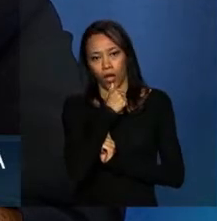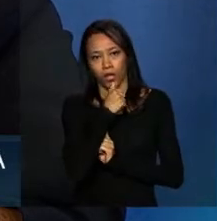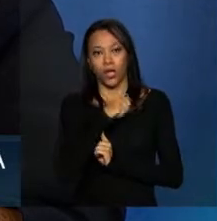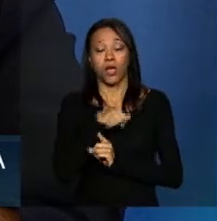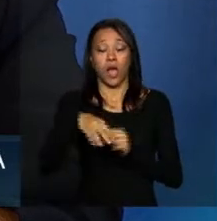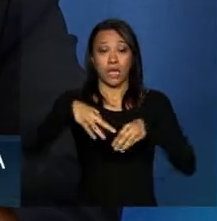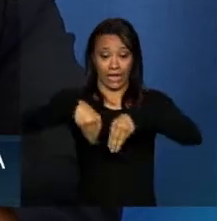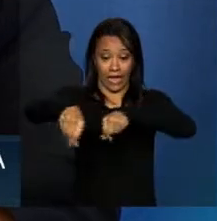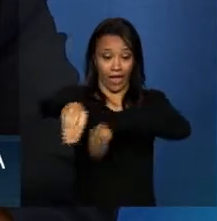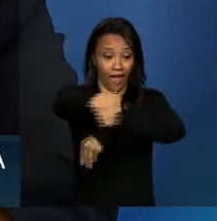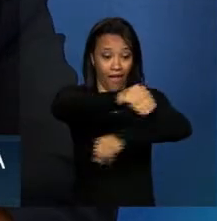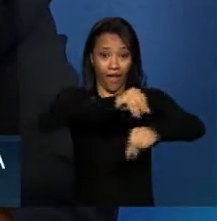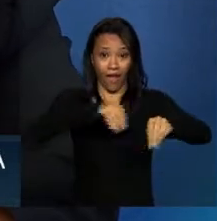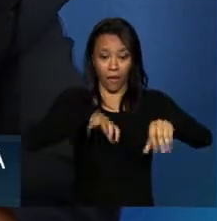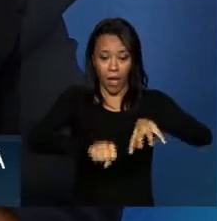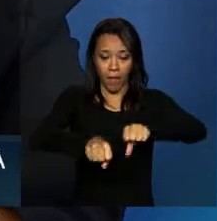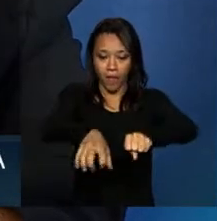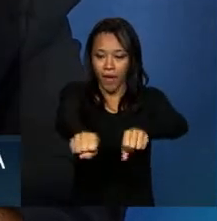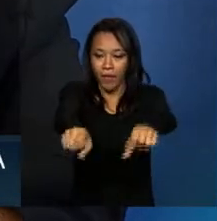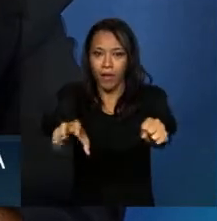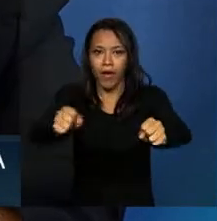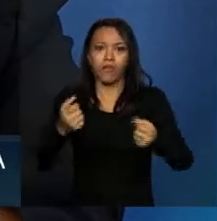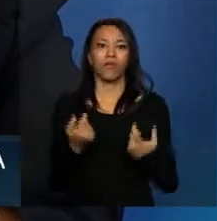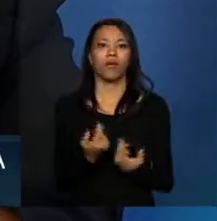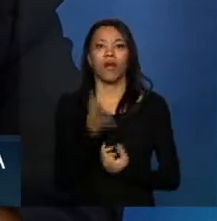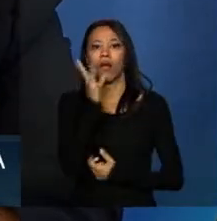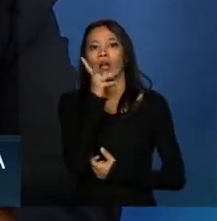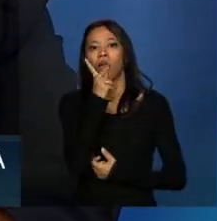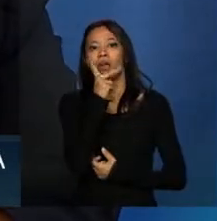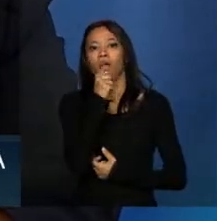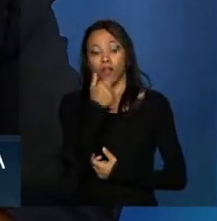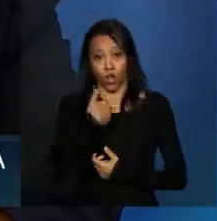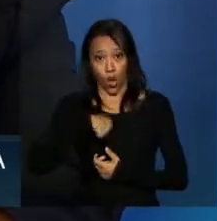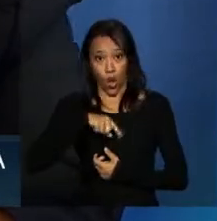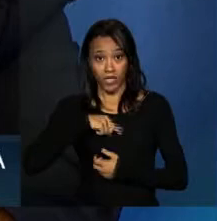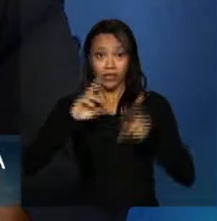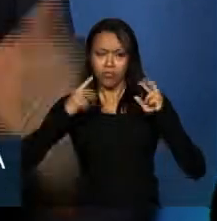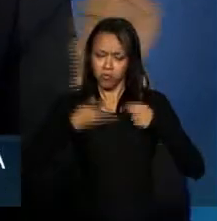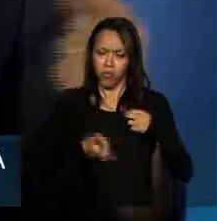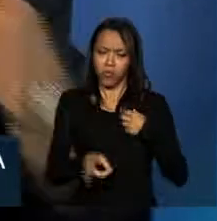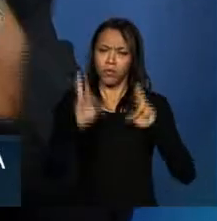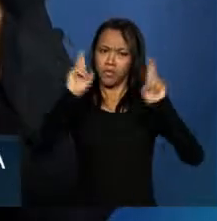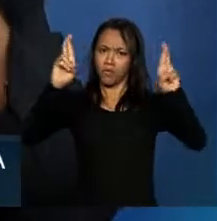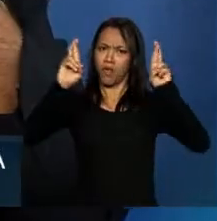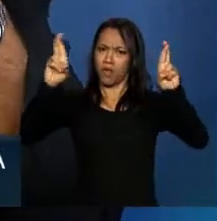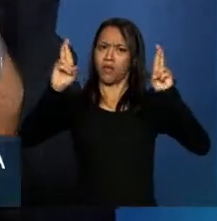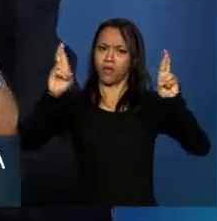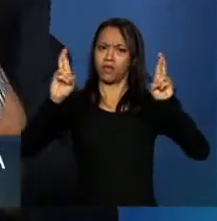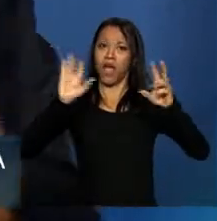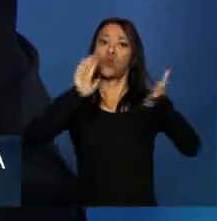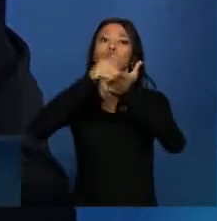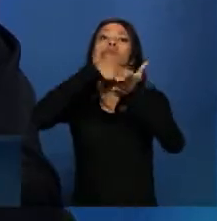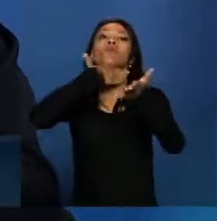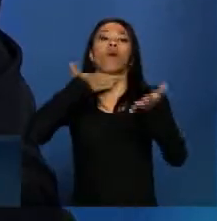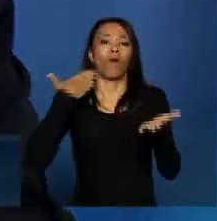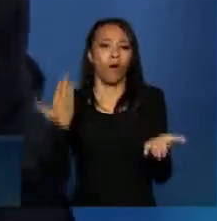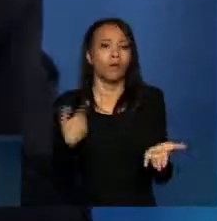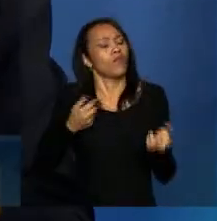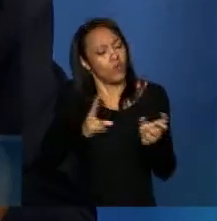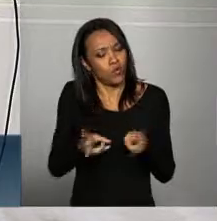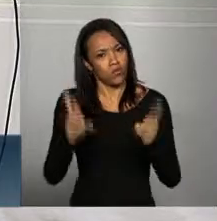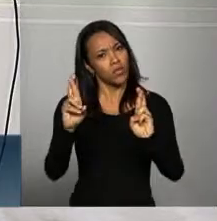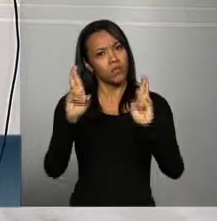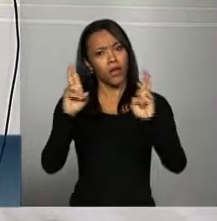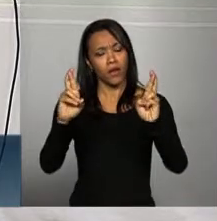período. Nós temos esperança. Esperança para nós é a última que morre. Ainda mais com a primeira mulher presidenta do